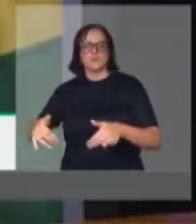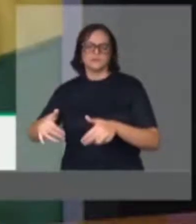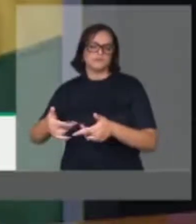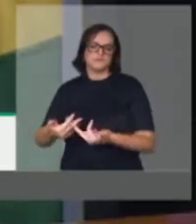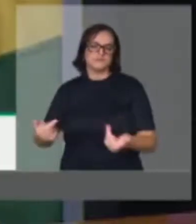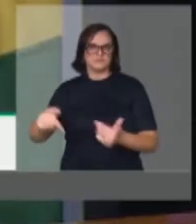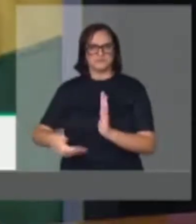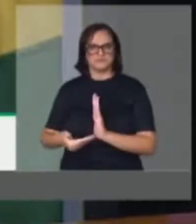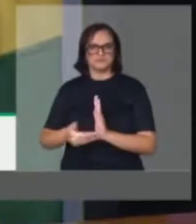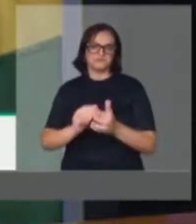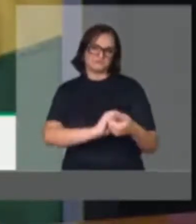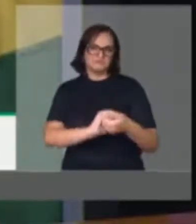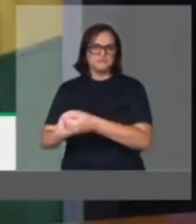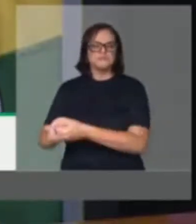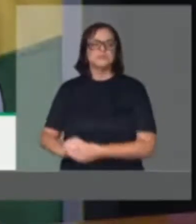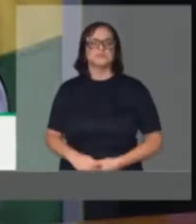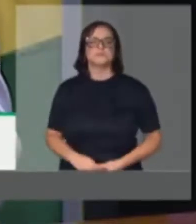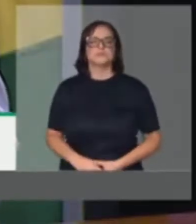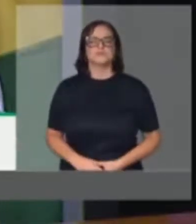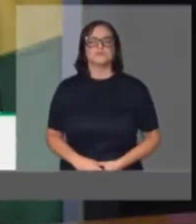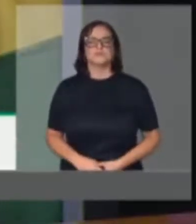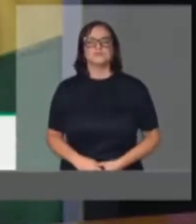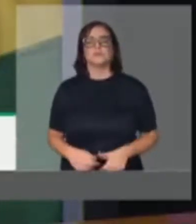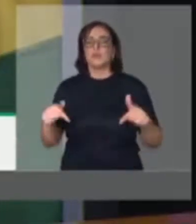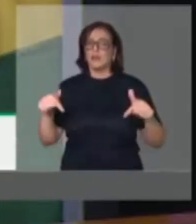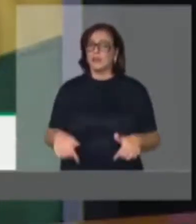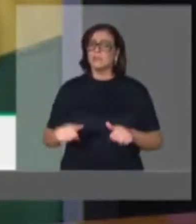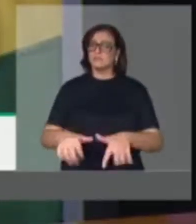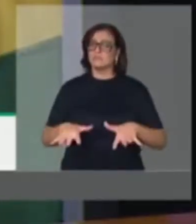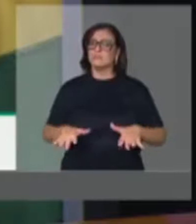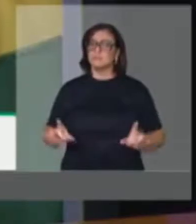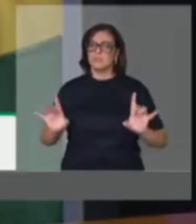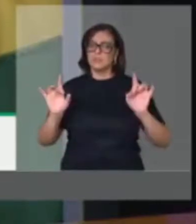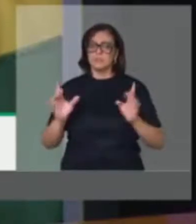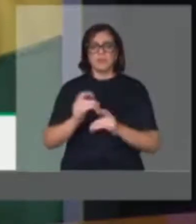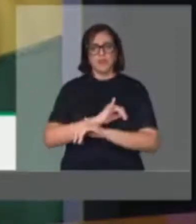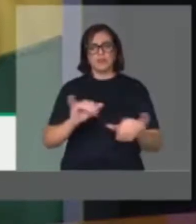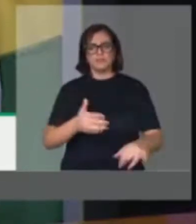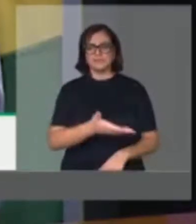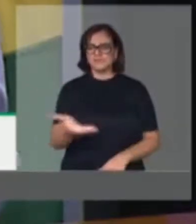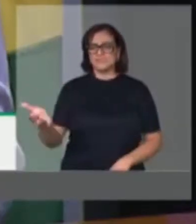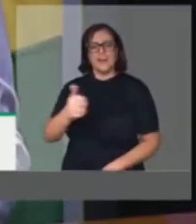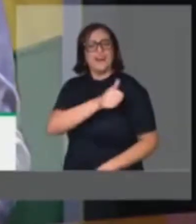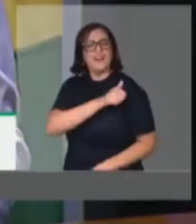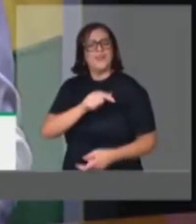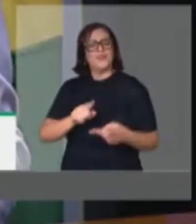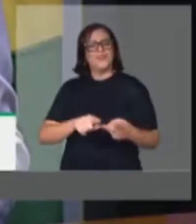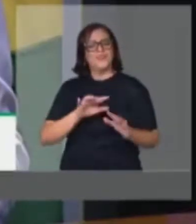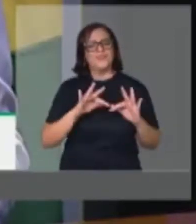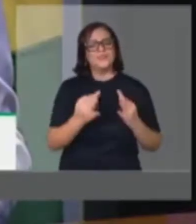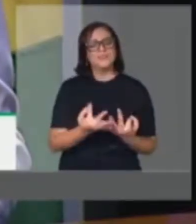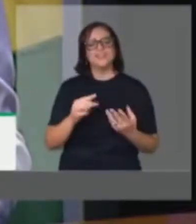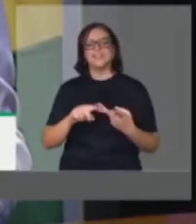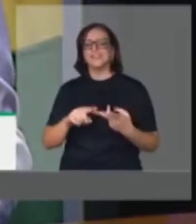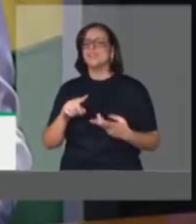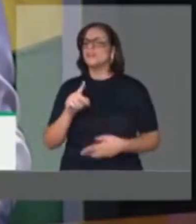dizer que essa sessão solene aos alunos da apae que estão aqui conosco familiares professores e colaboradores